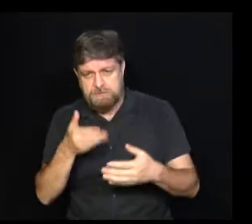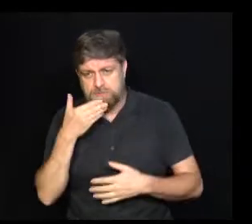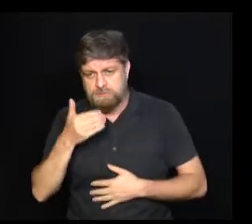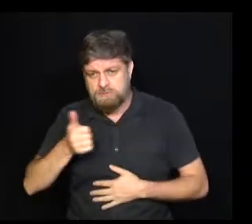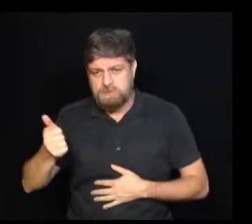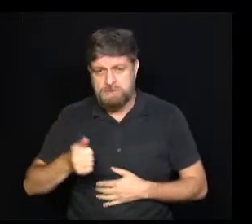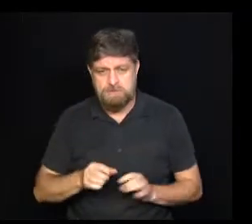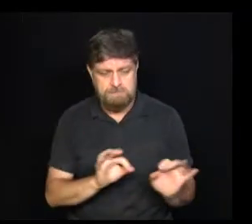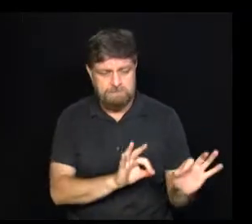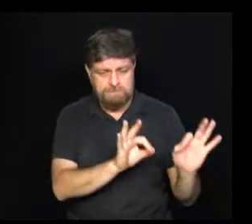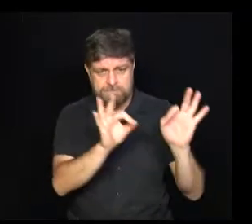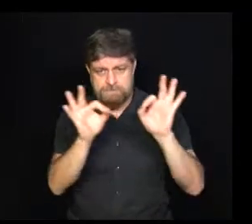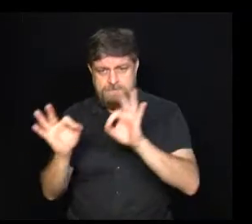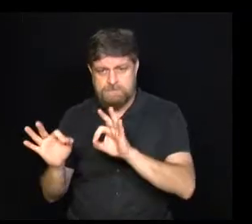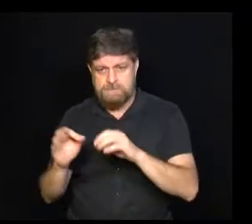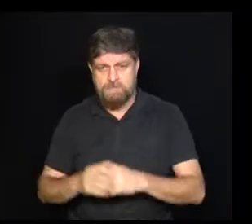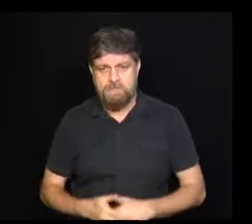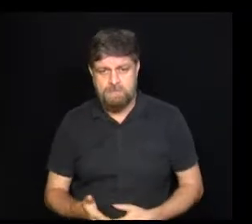soltar.